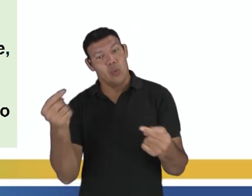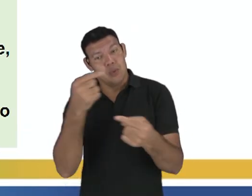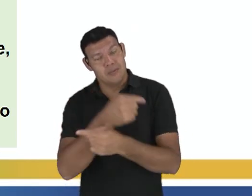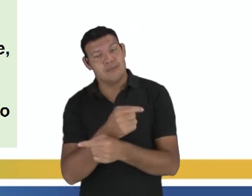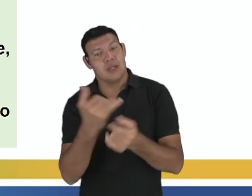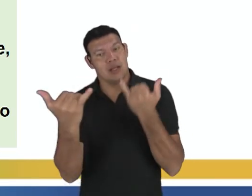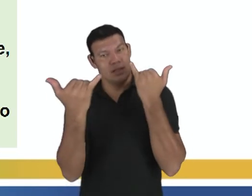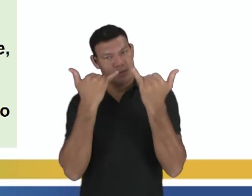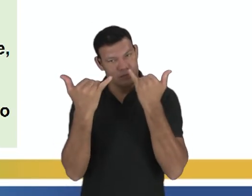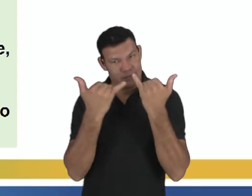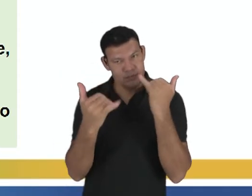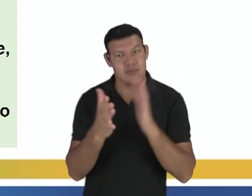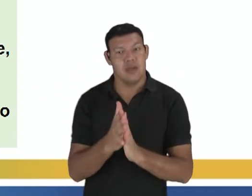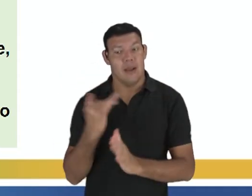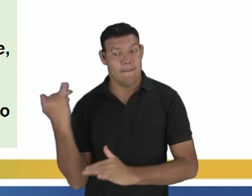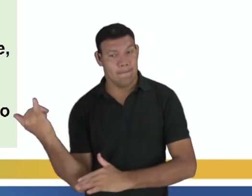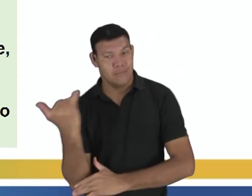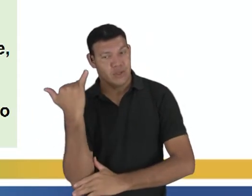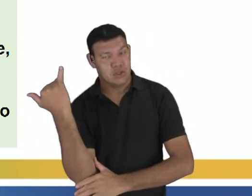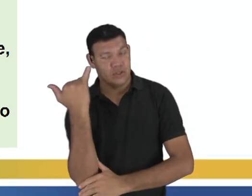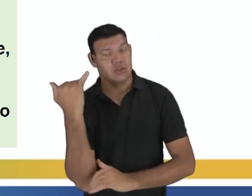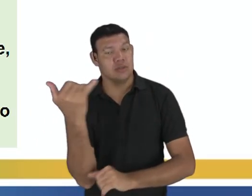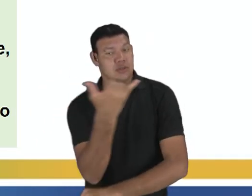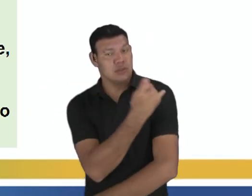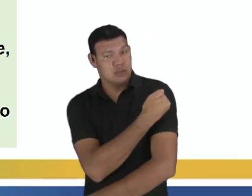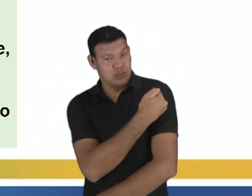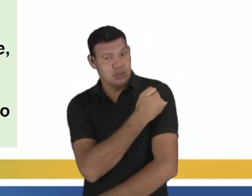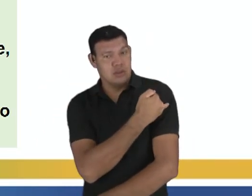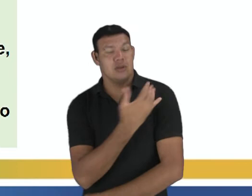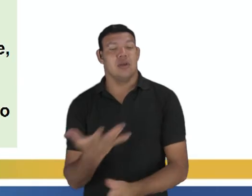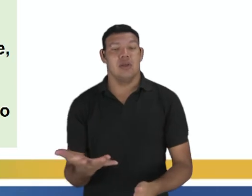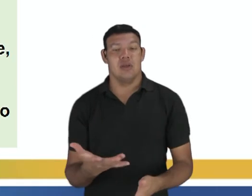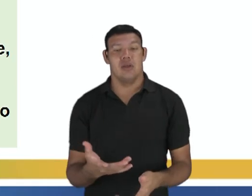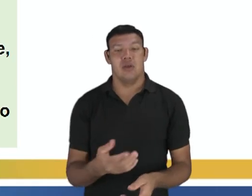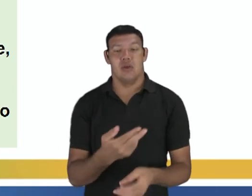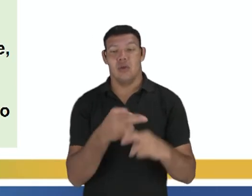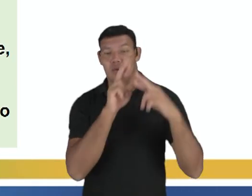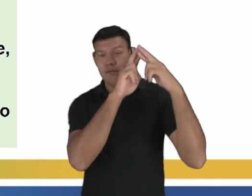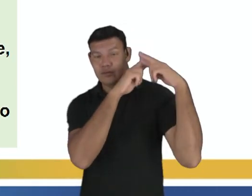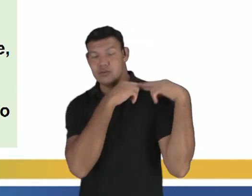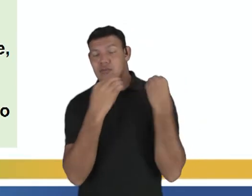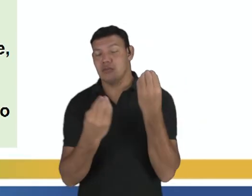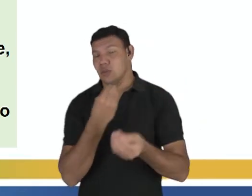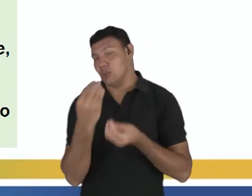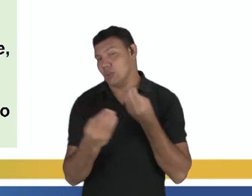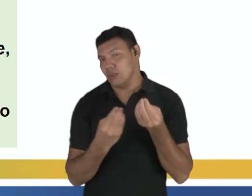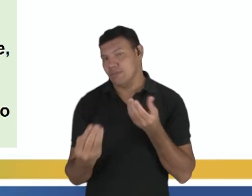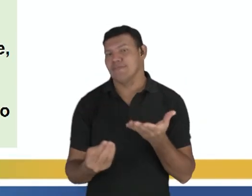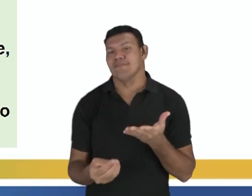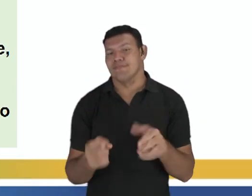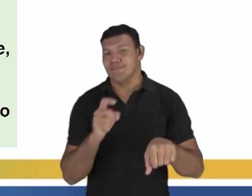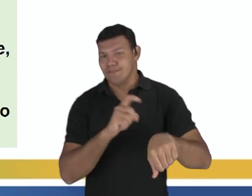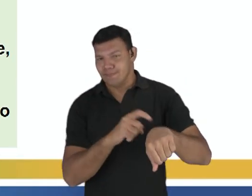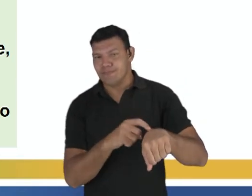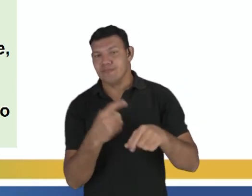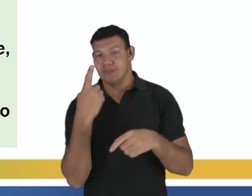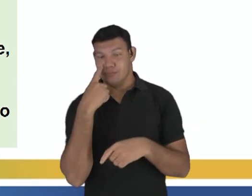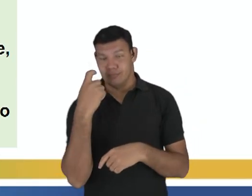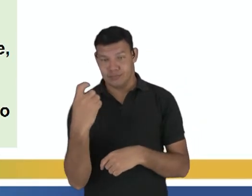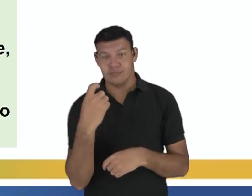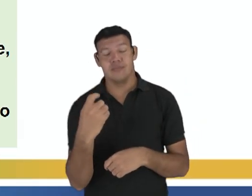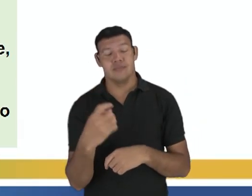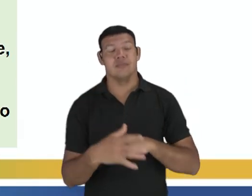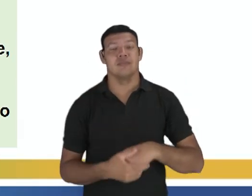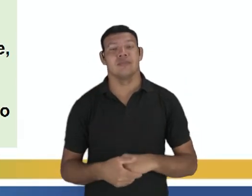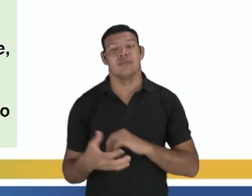de o correto seria informá-las, né, da importância da vacina, de como funciona, para que elas se vacinassem de boa vontade, tá? Então, um episódio